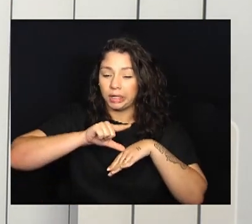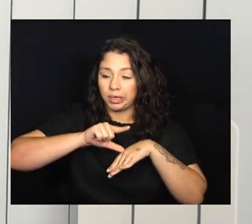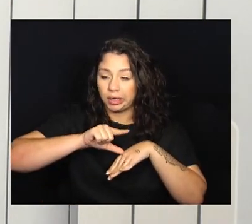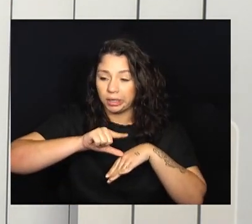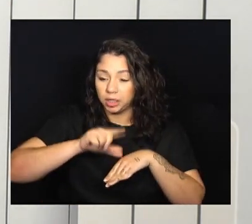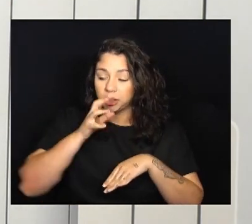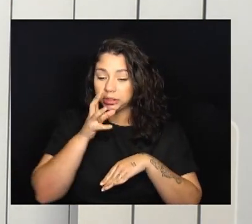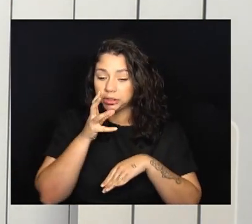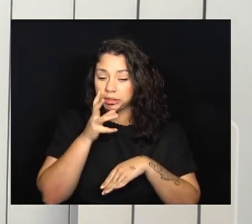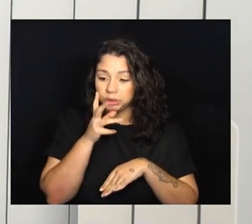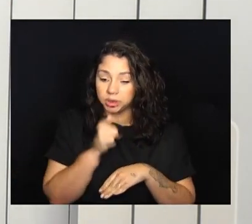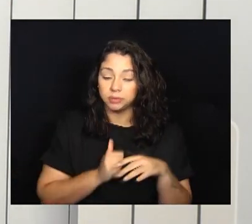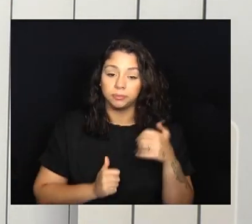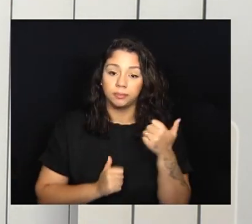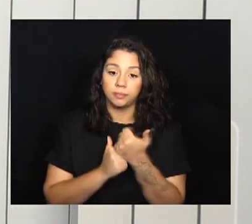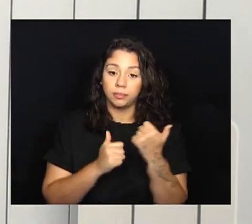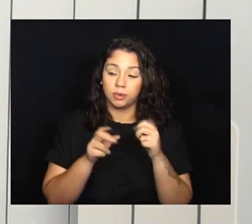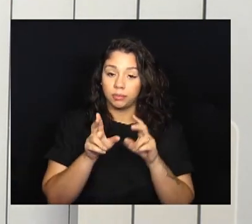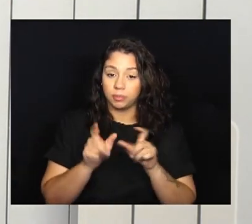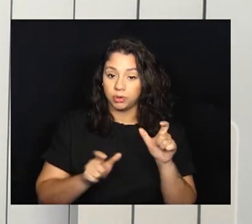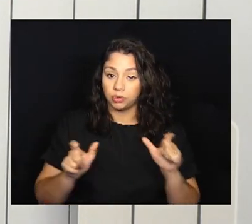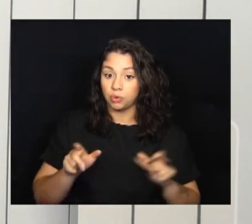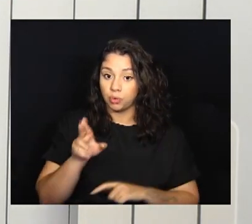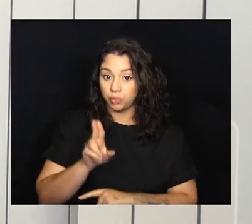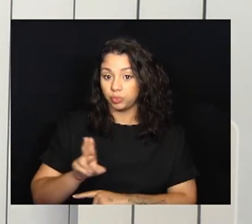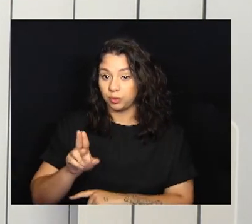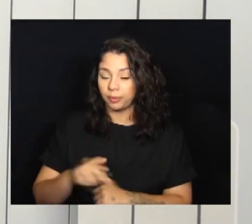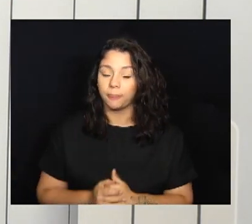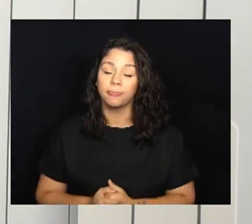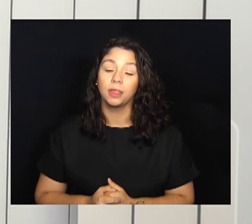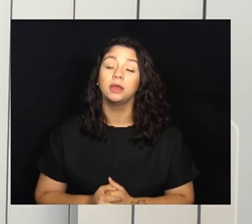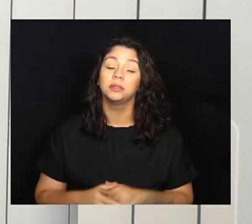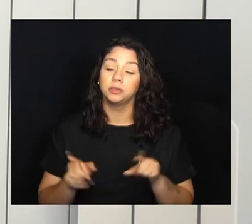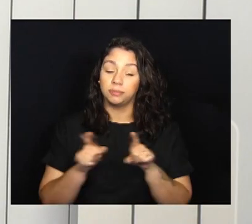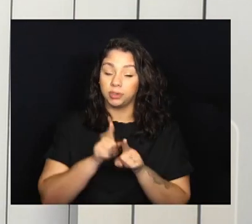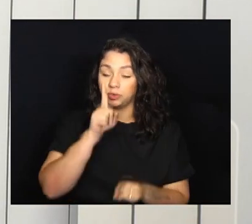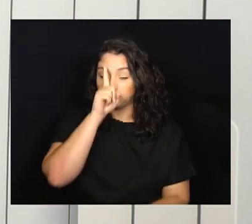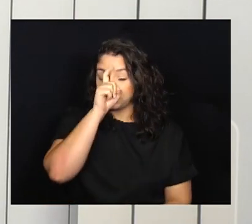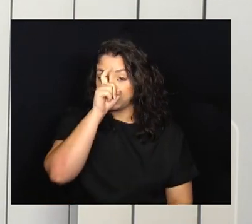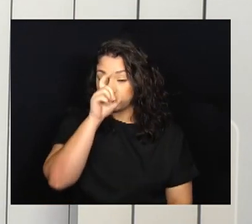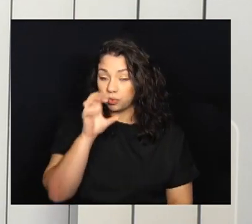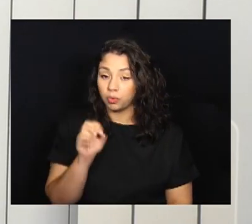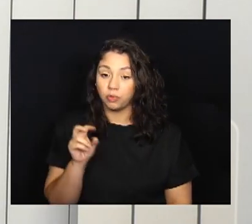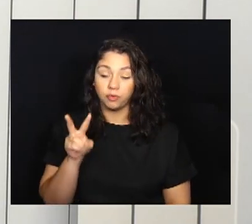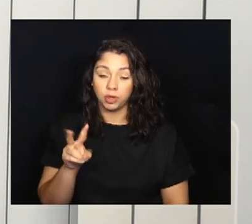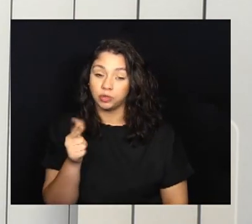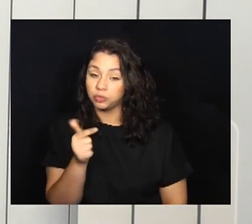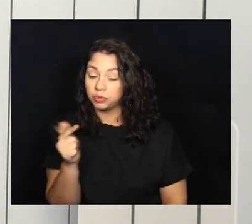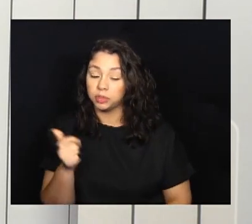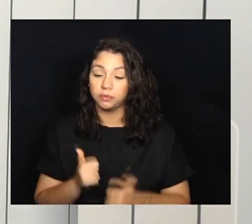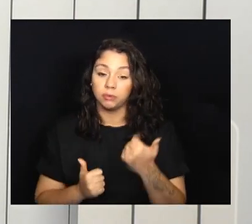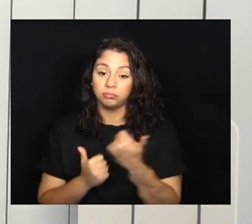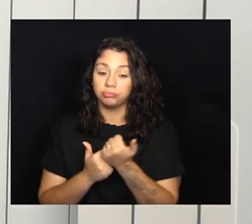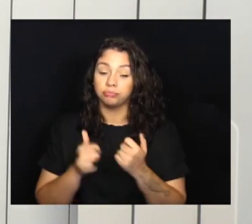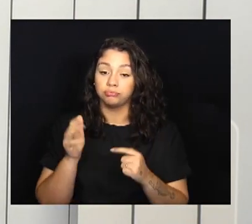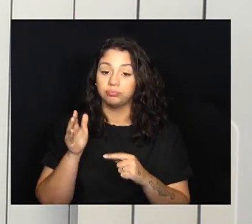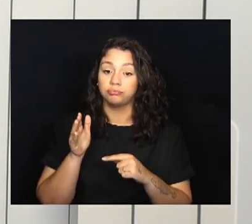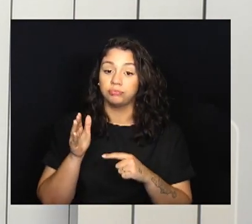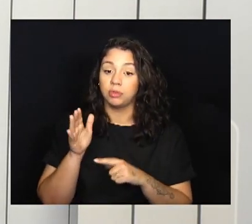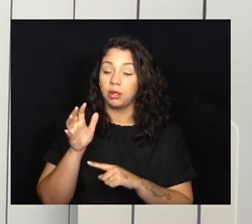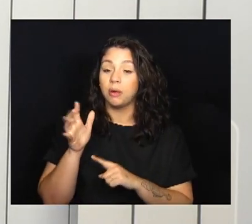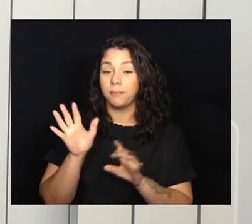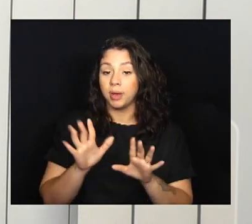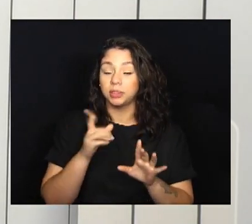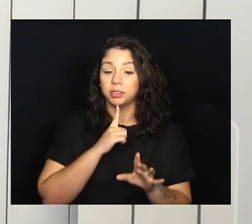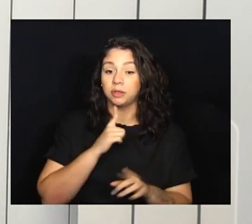na assistência aos usuários. No Hospital Ouro Verde não houve reflexo na área assistencial, mas houve atraso